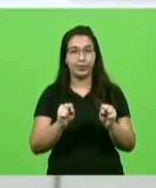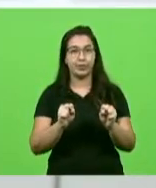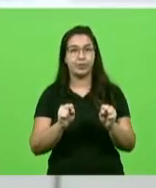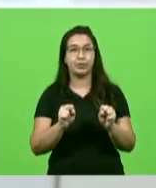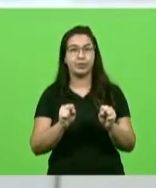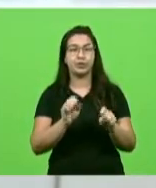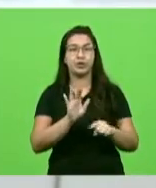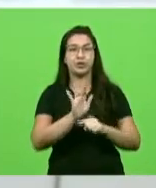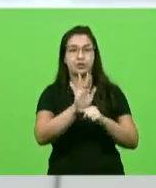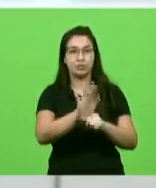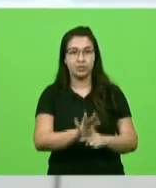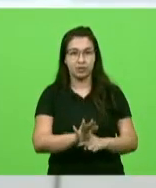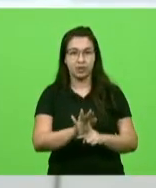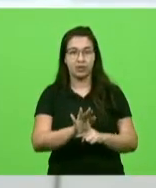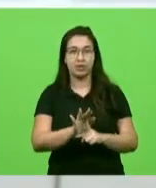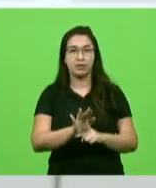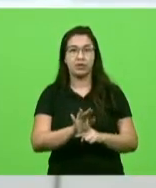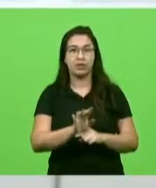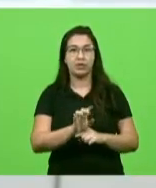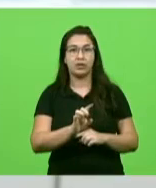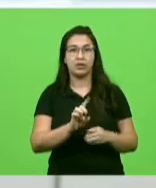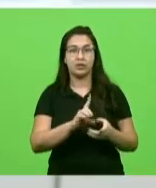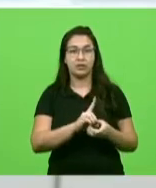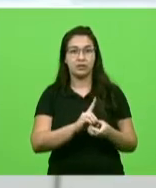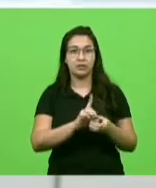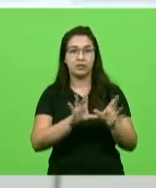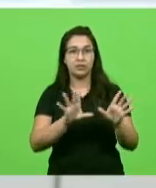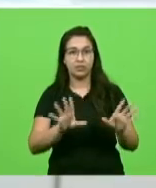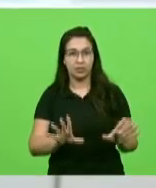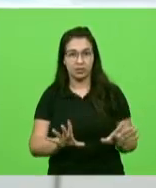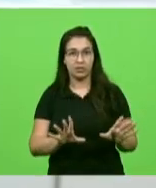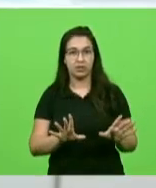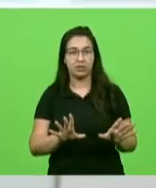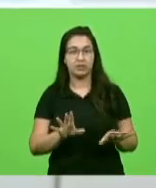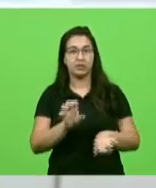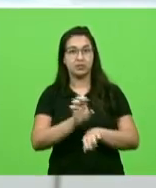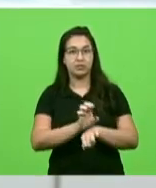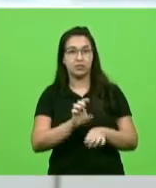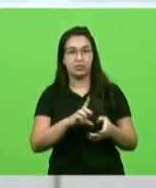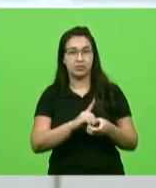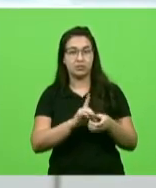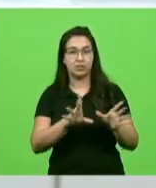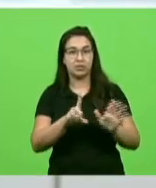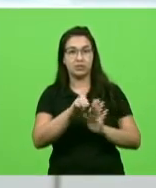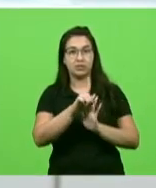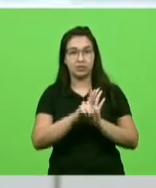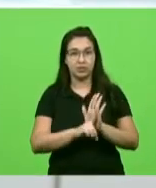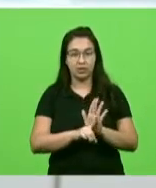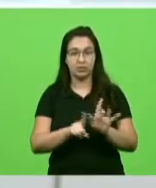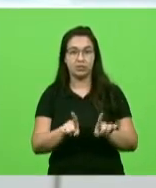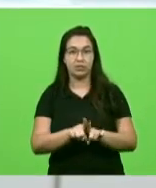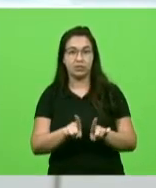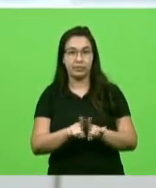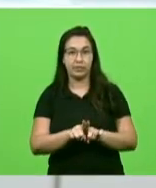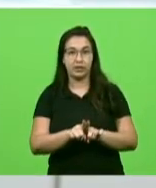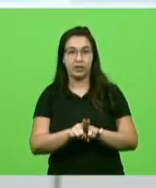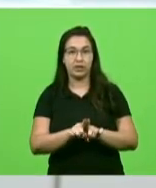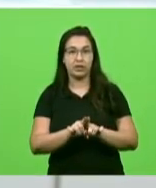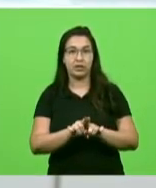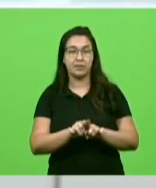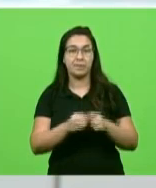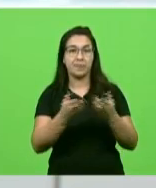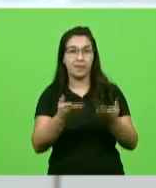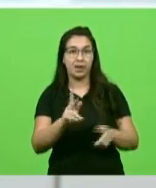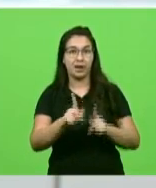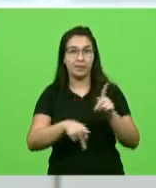do Estado democrático de direito e principalmente a preservação da vontade popular é que